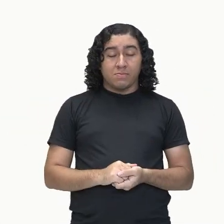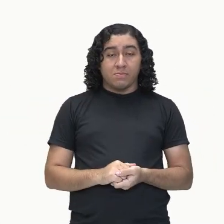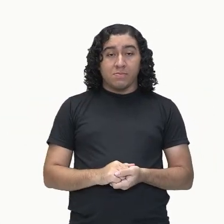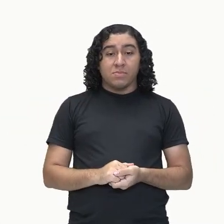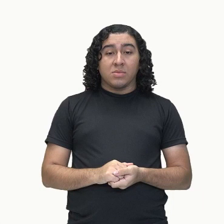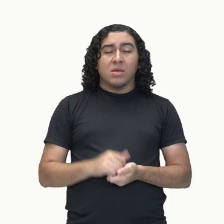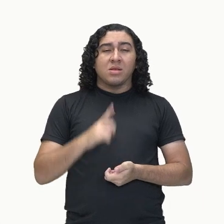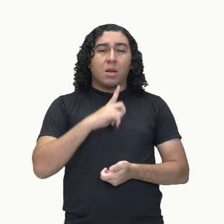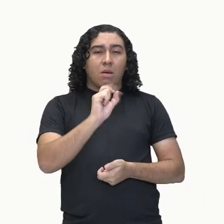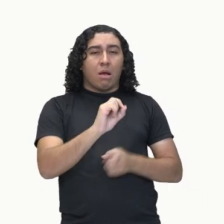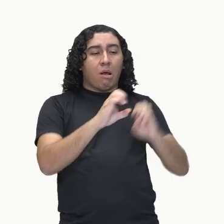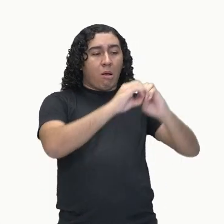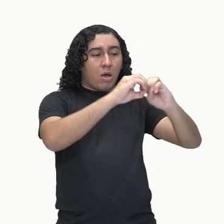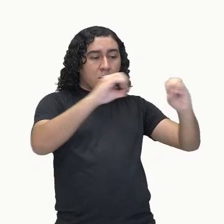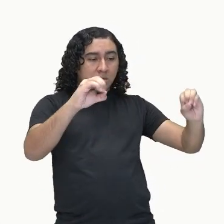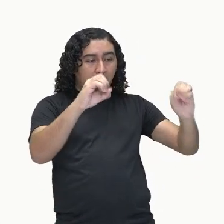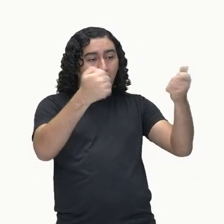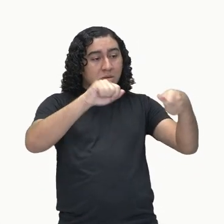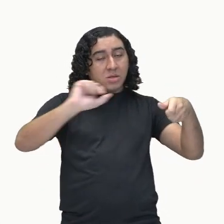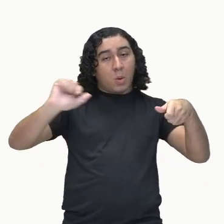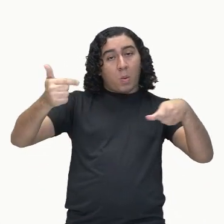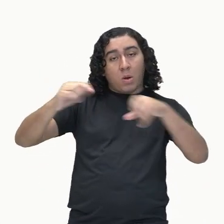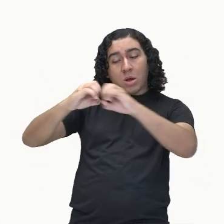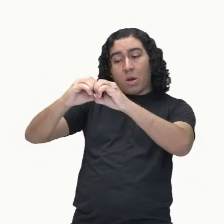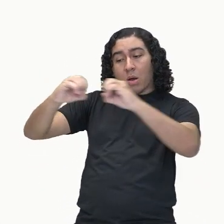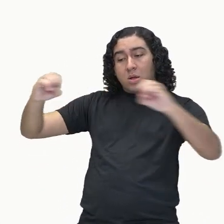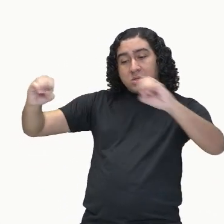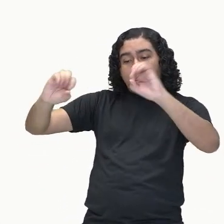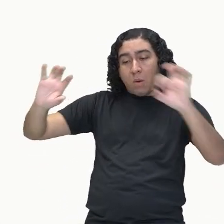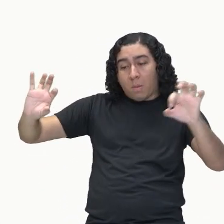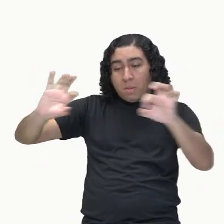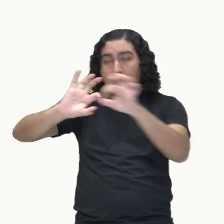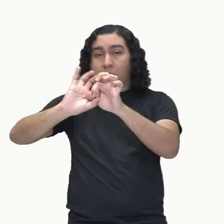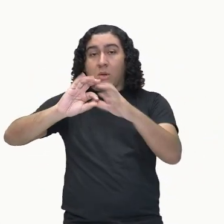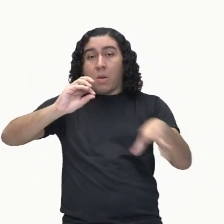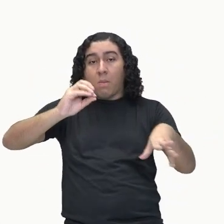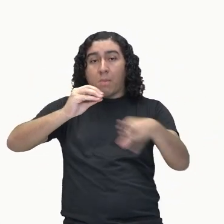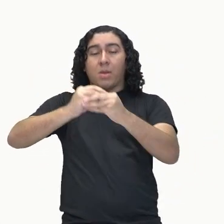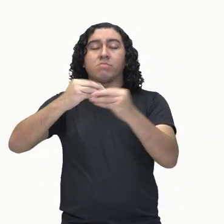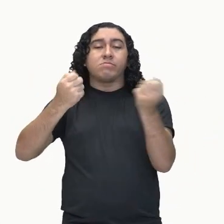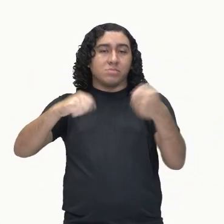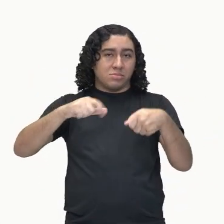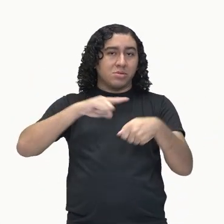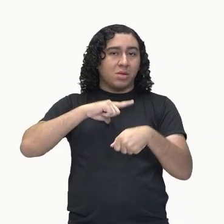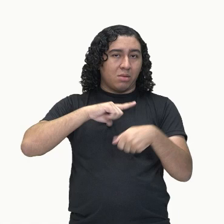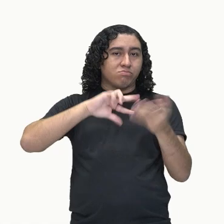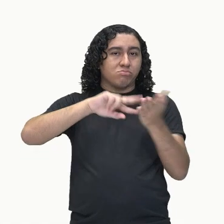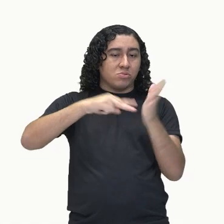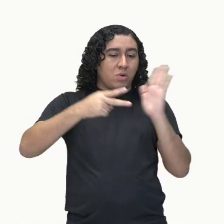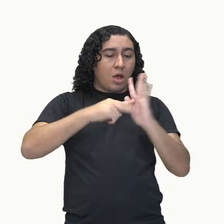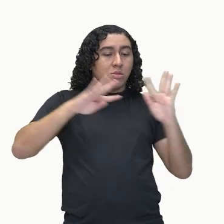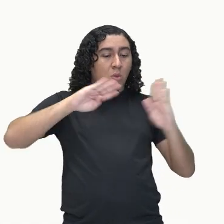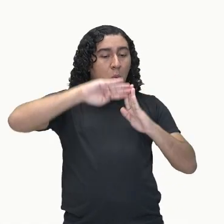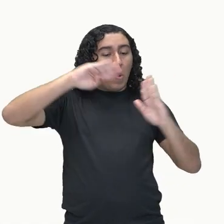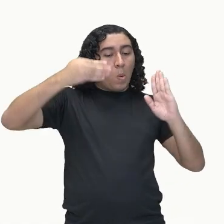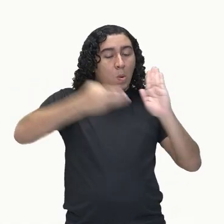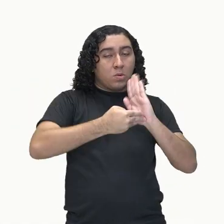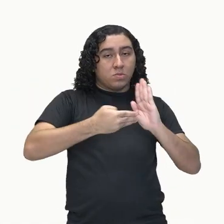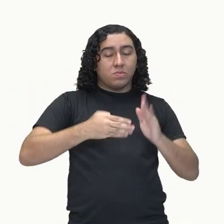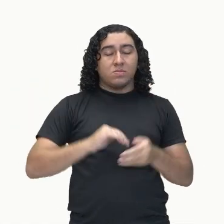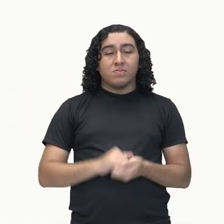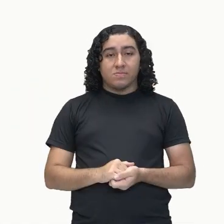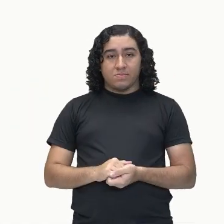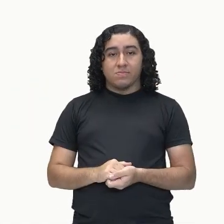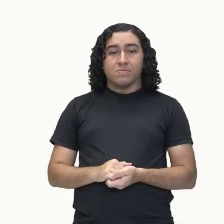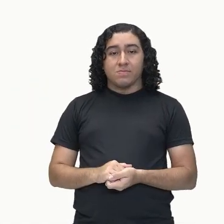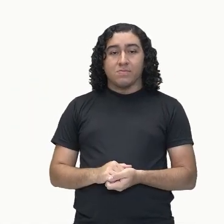são livres elas não TM poder em por si só elas necessitam de outra para determinar